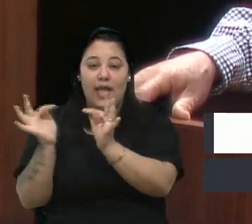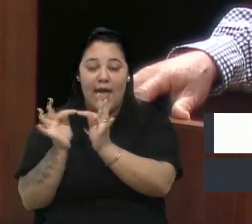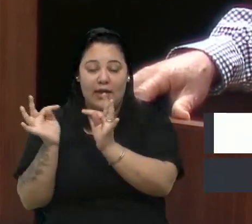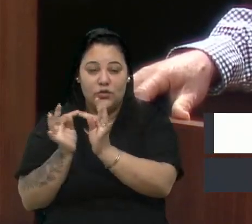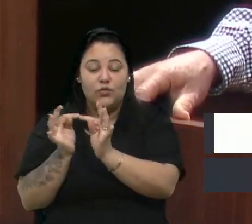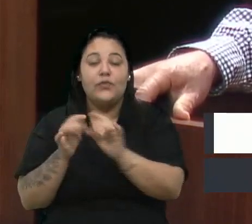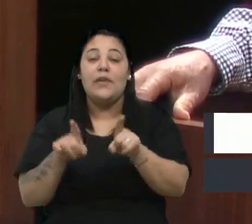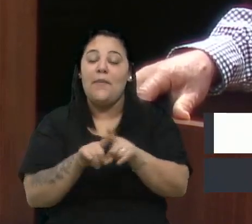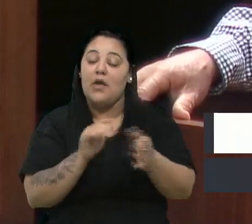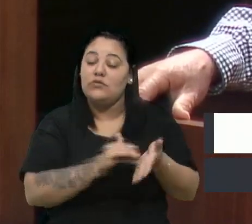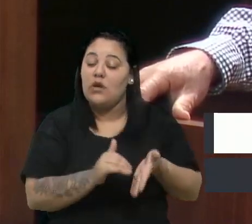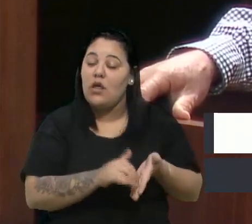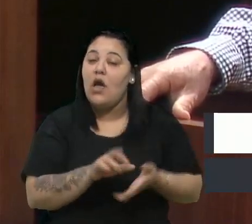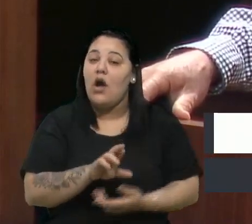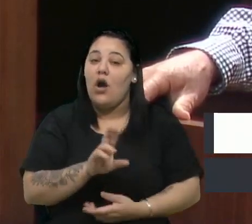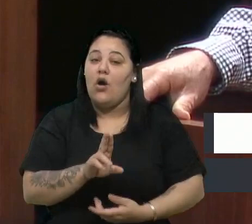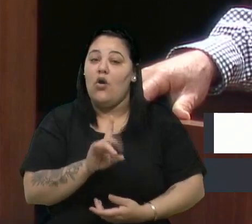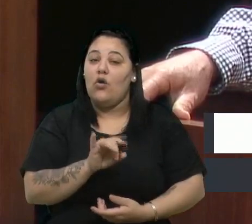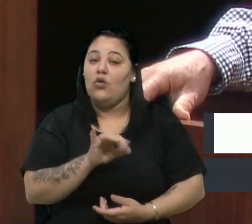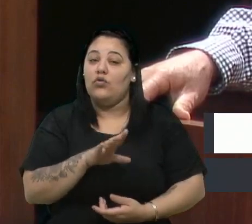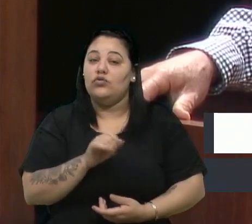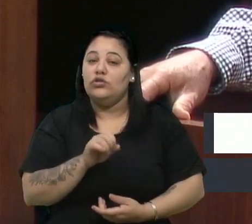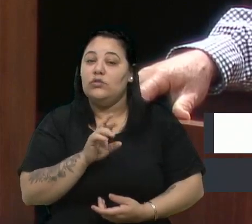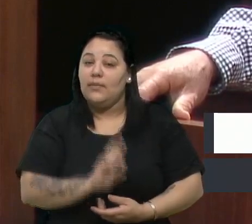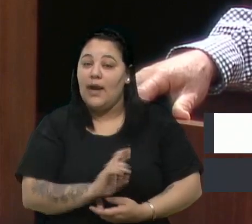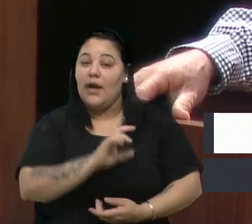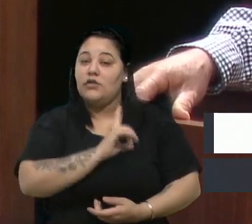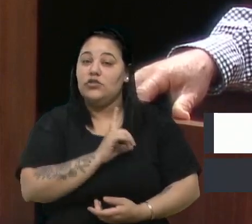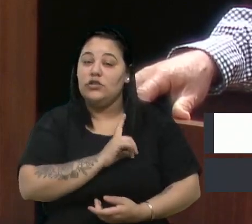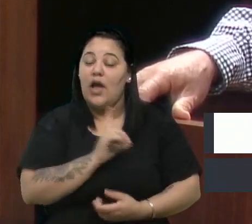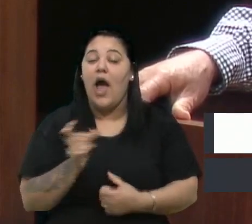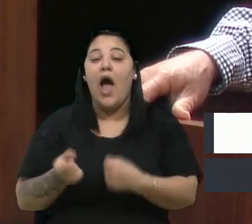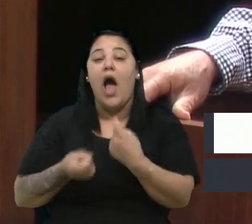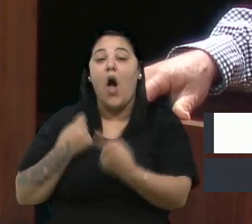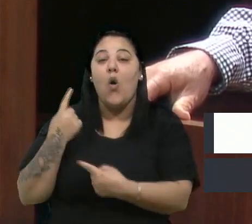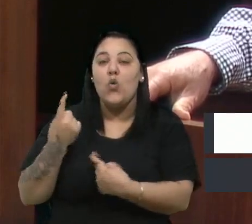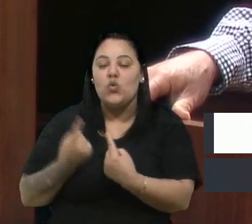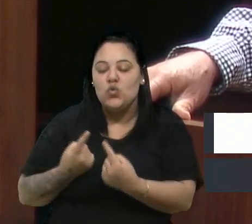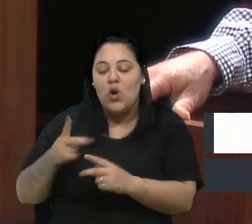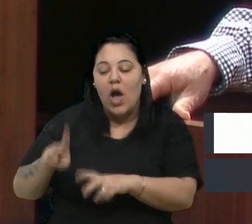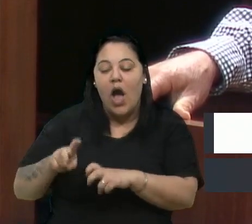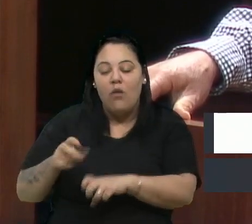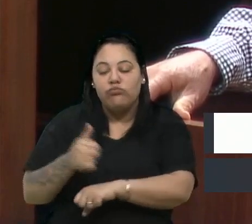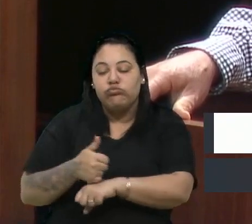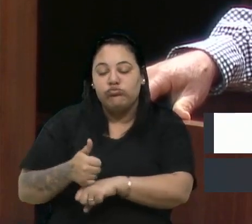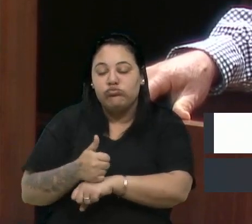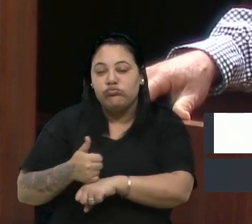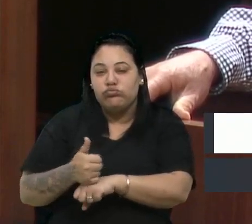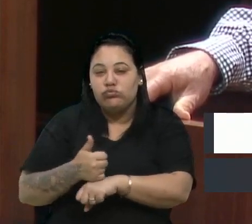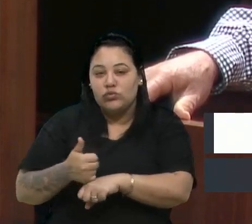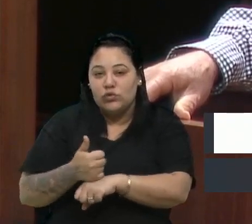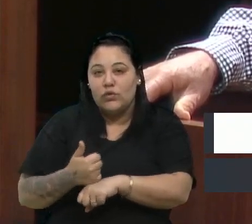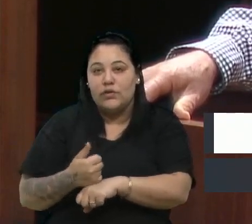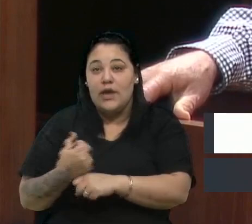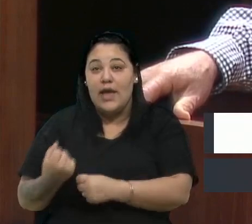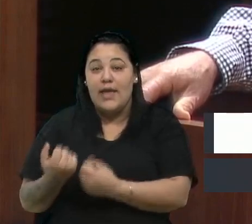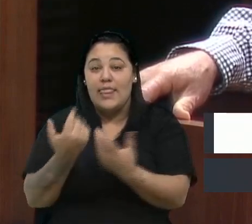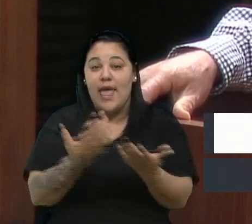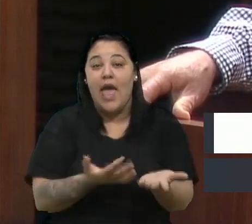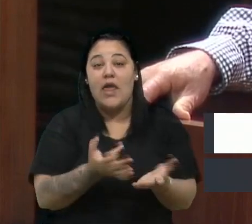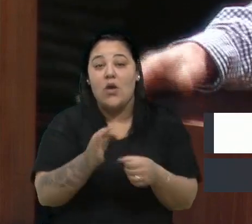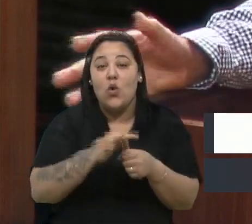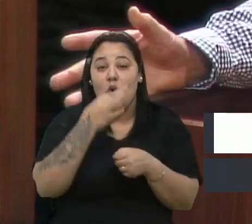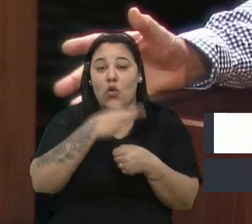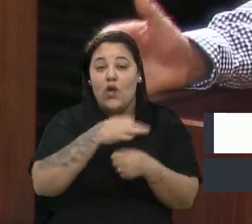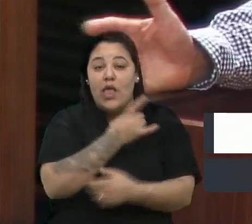Rudimar, com alguns, muitos, não todos os agricultores que forneceram uva na última festa da